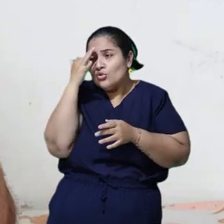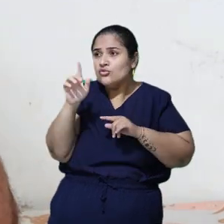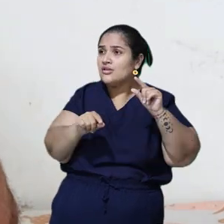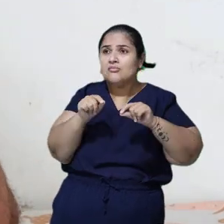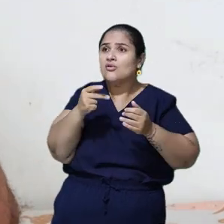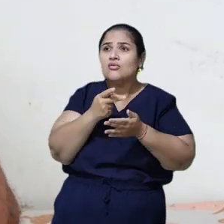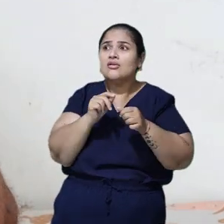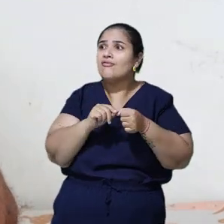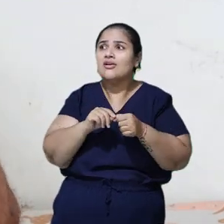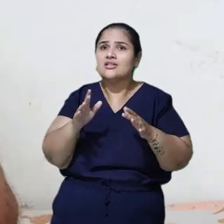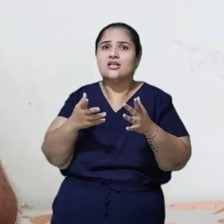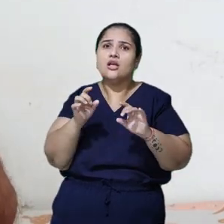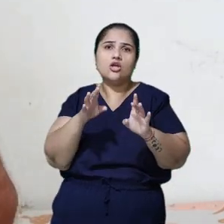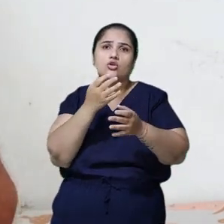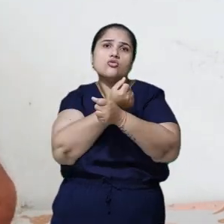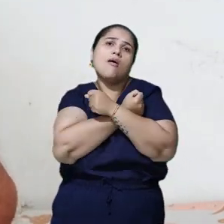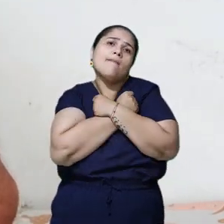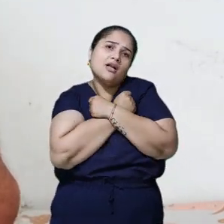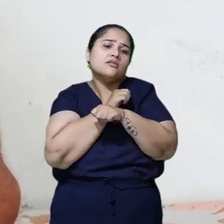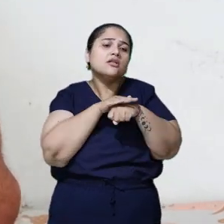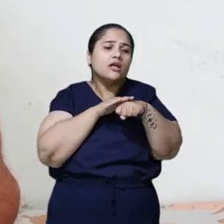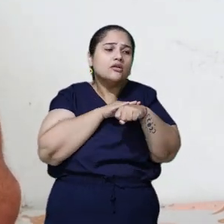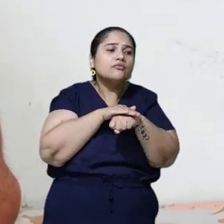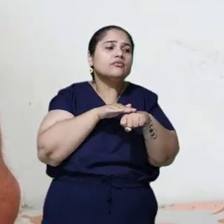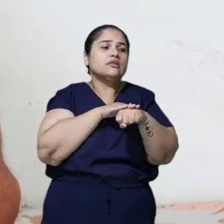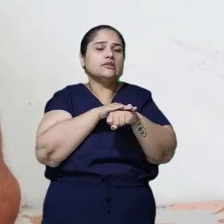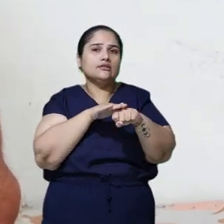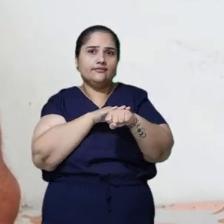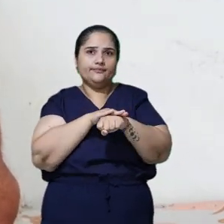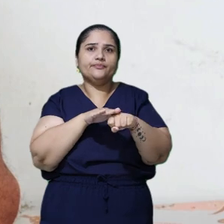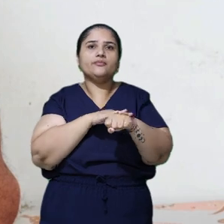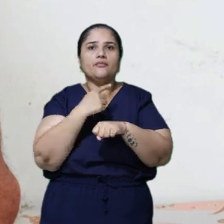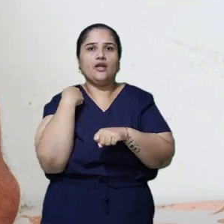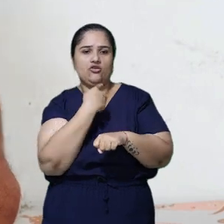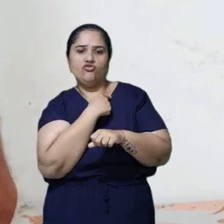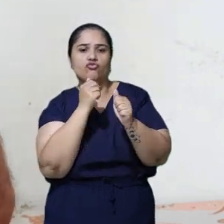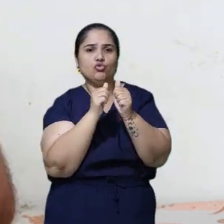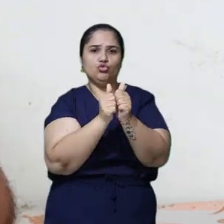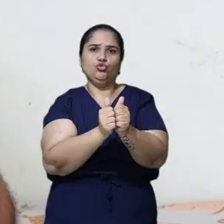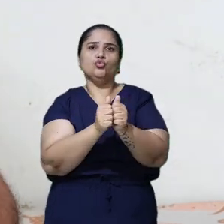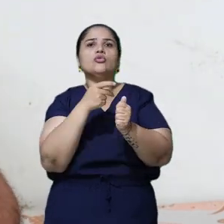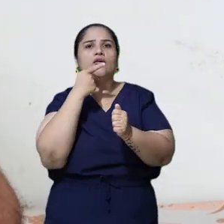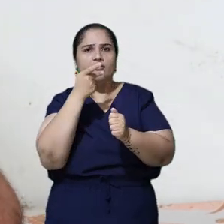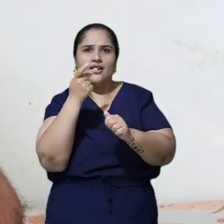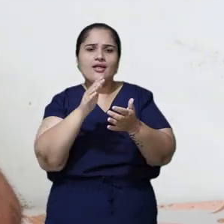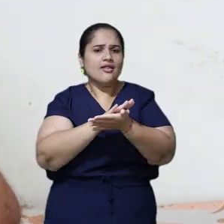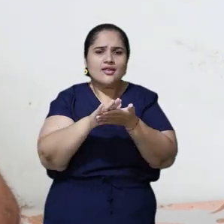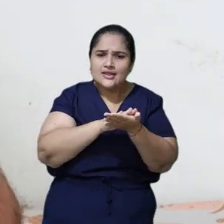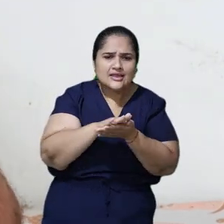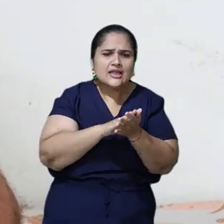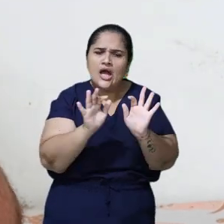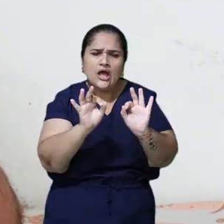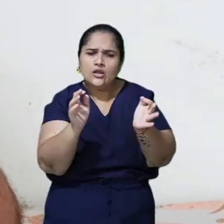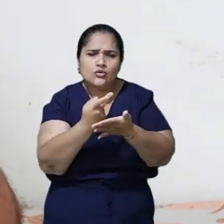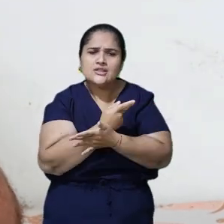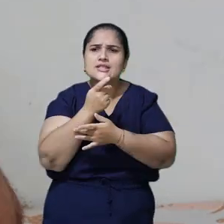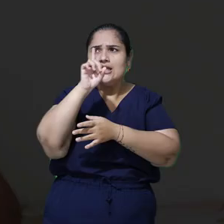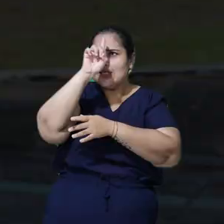só abracei ela e conversei com ela e a gente ficou junto e eu falei que nada ia acontecer, que Deus ia abençoar, que Deus ia